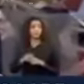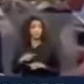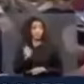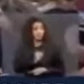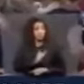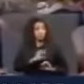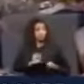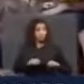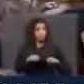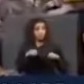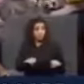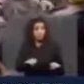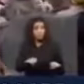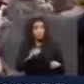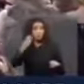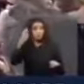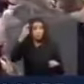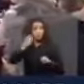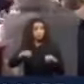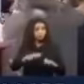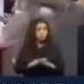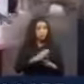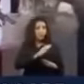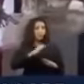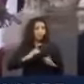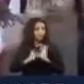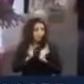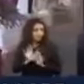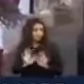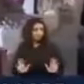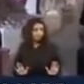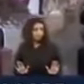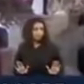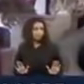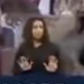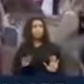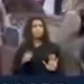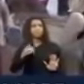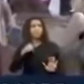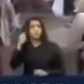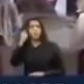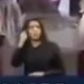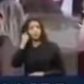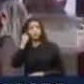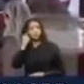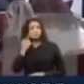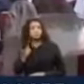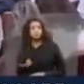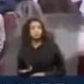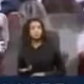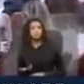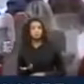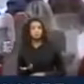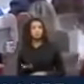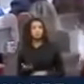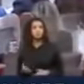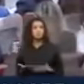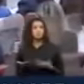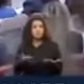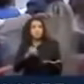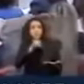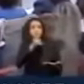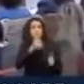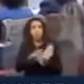a cultura judaico-cristã. Diante disto, eu me pergunto, desde quando que ter